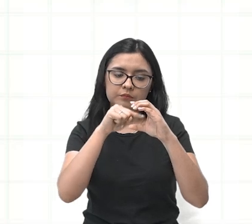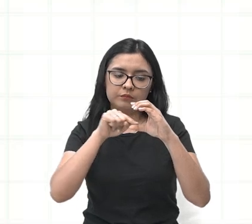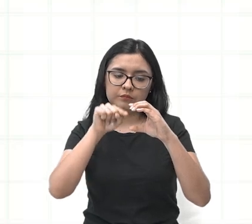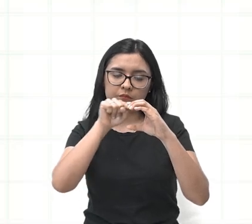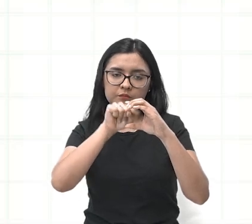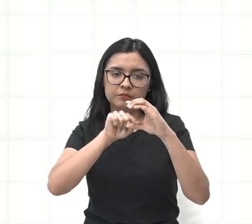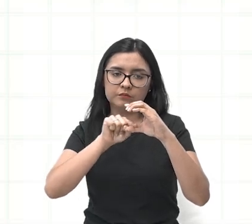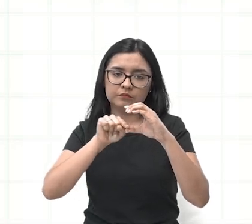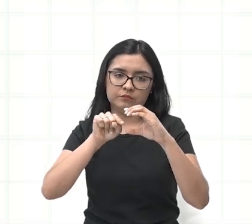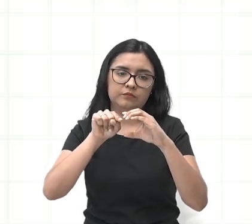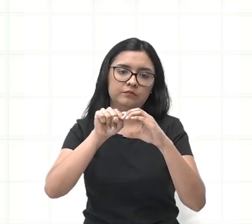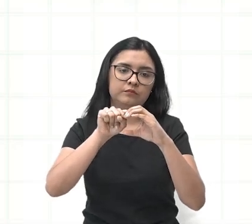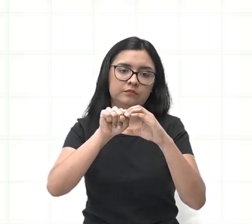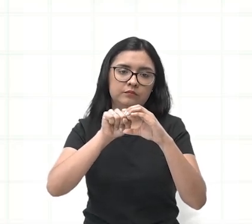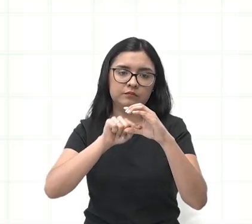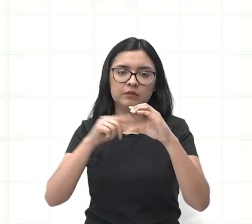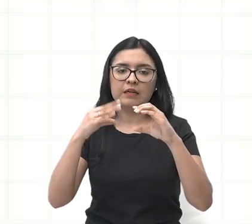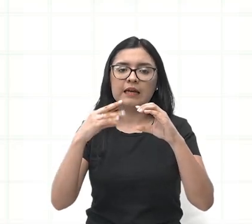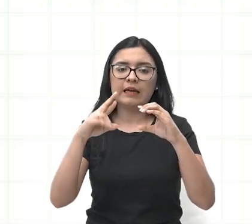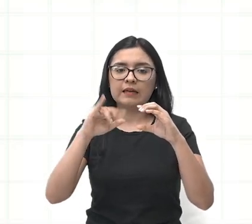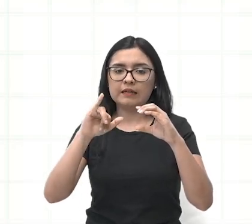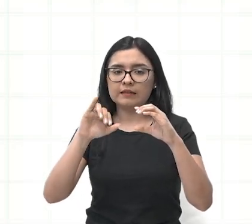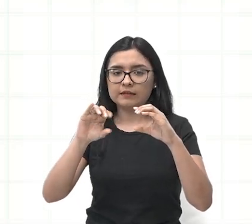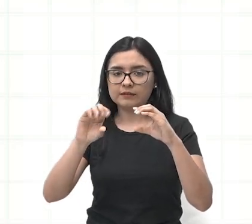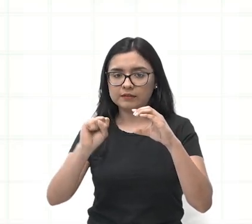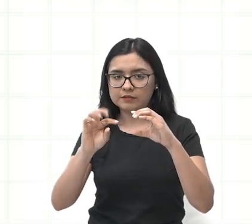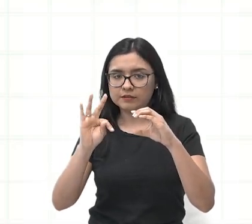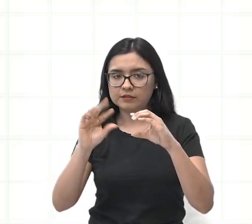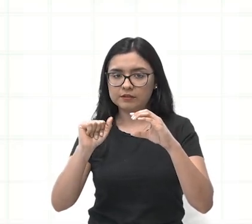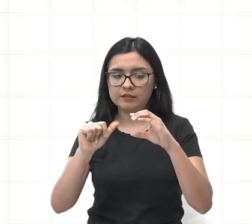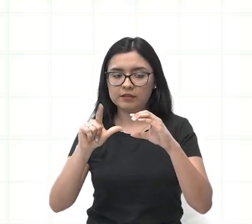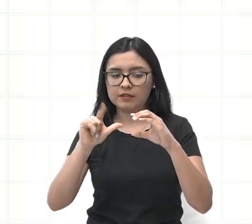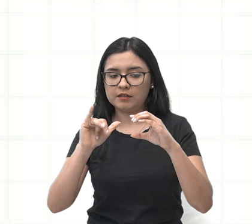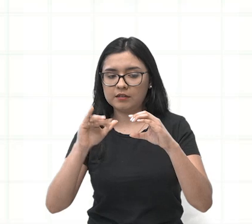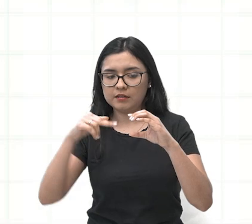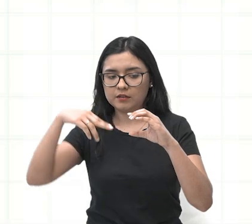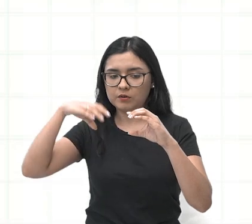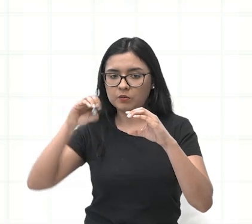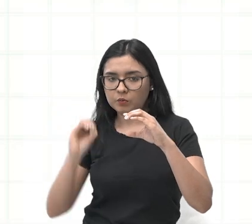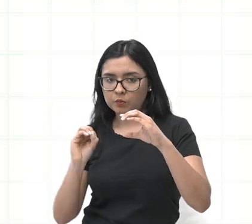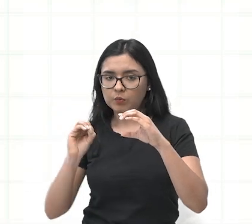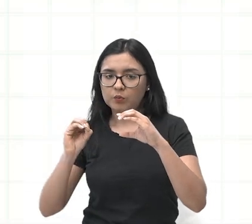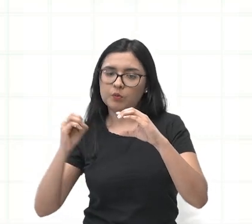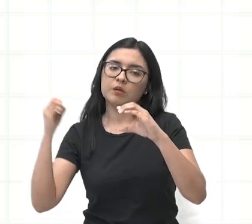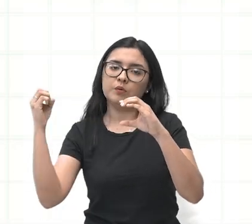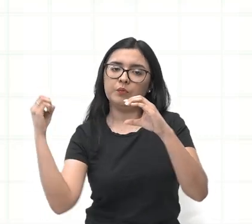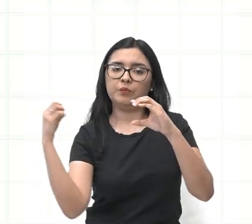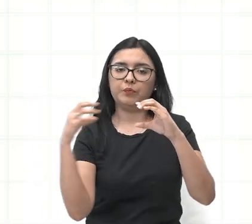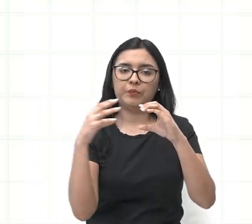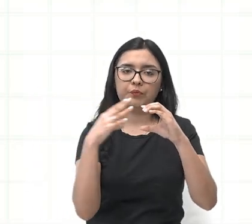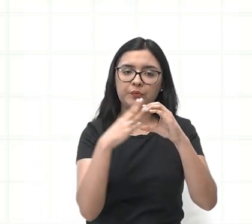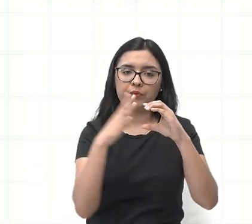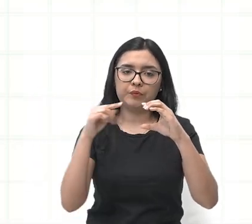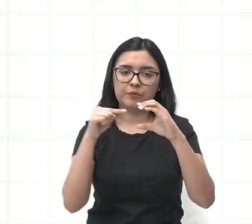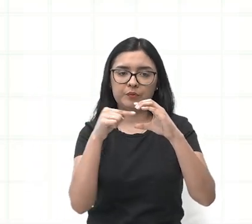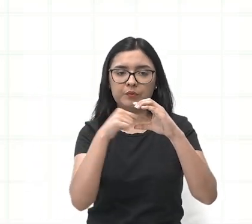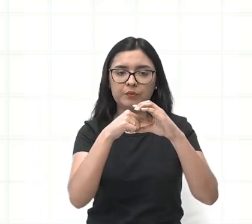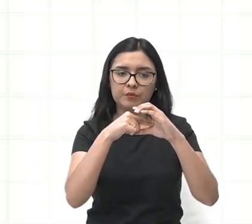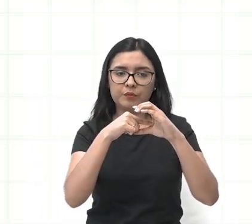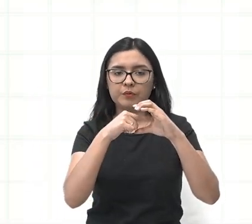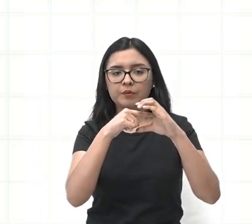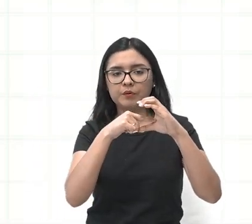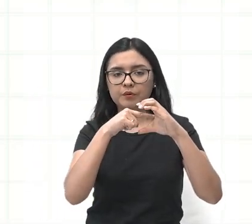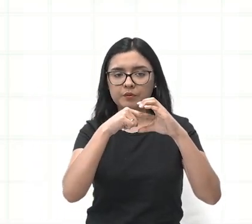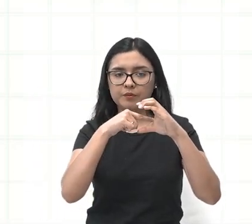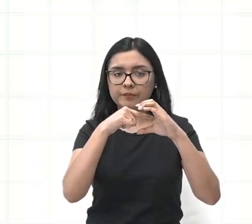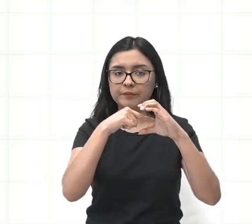e aqui no cristalino é que essa luz ela vai ser direcionada a um ponto